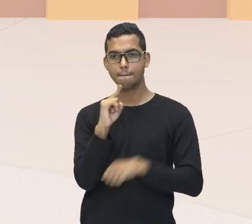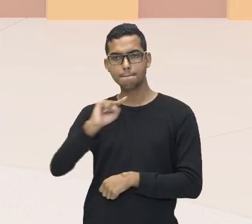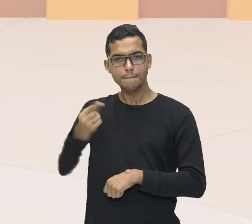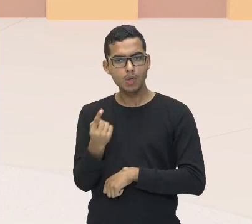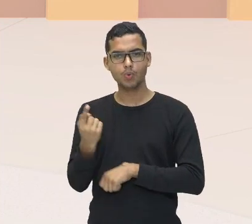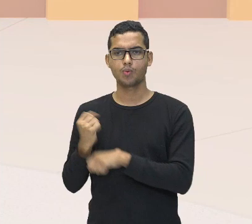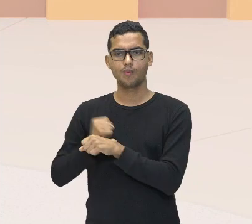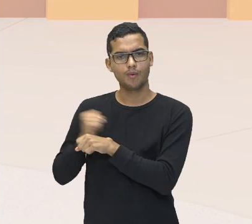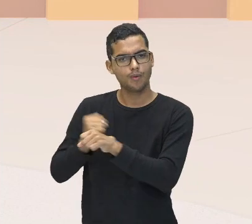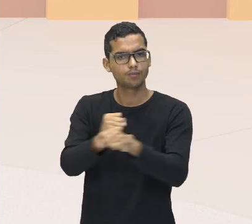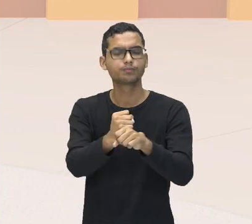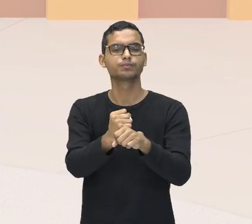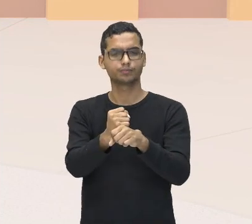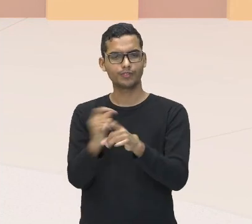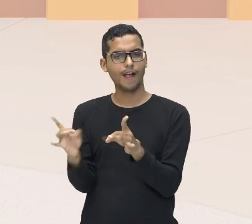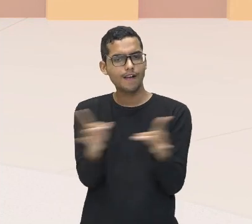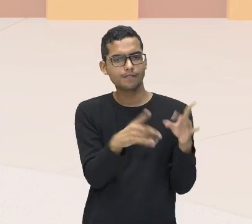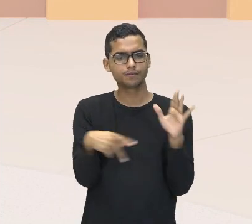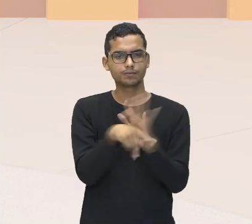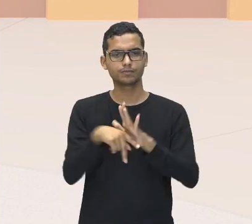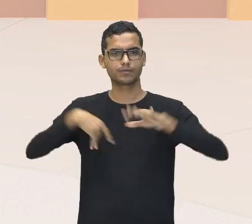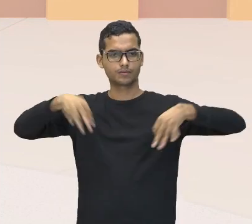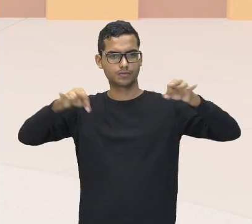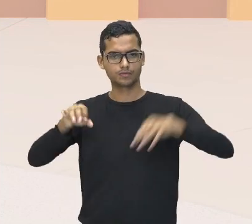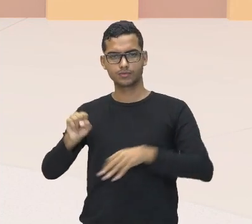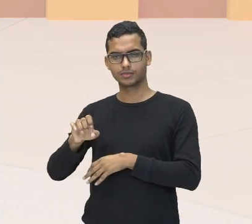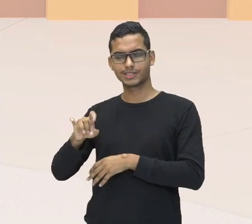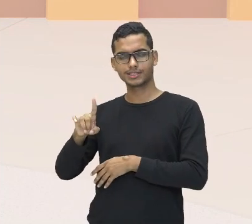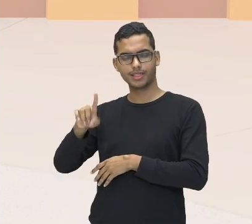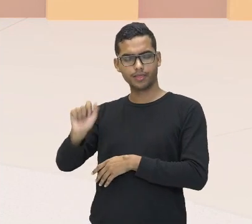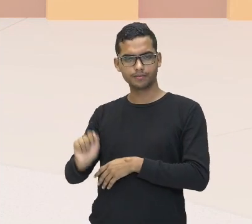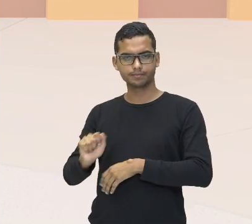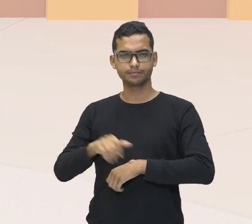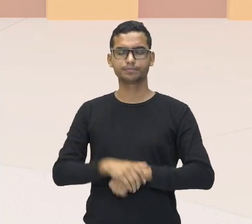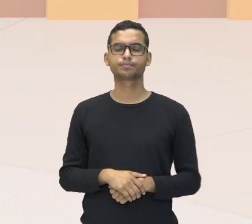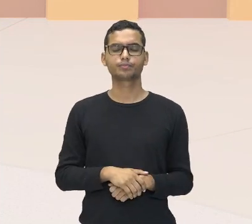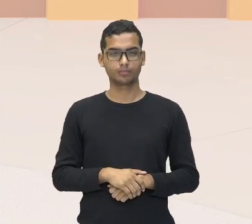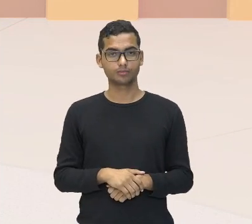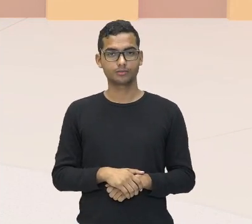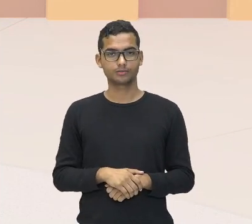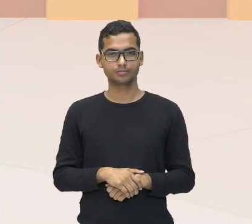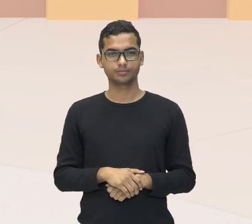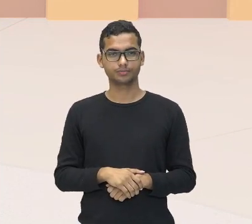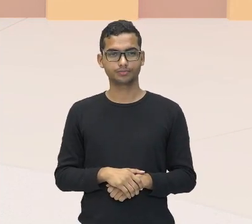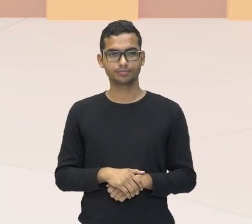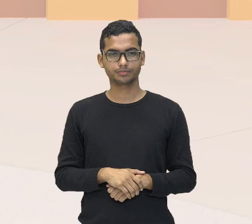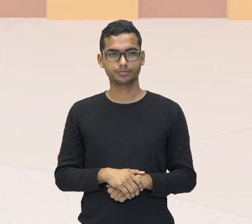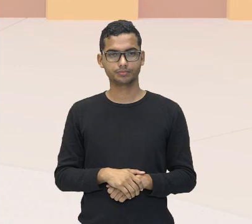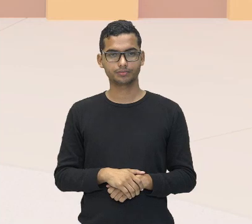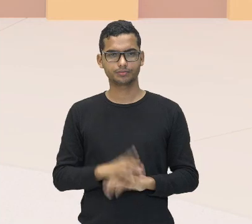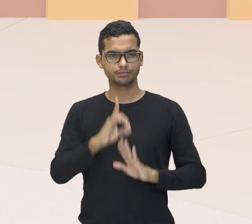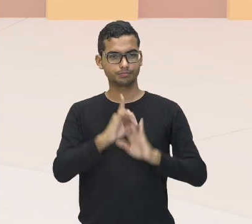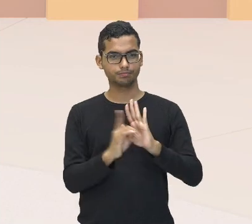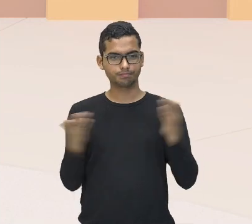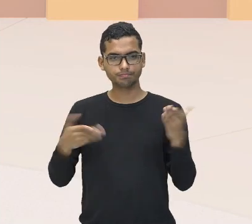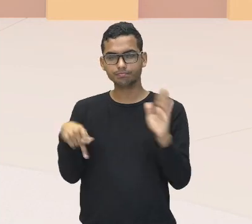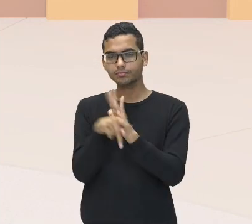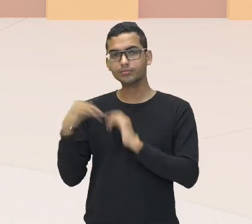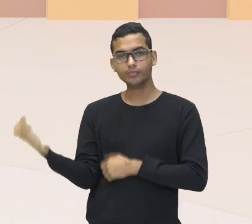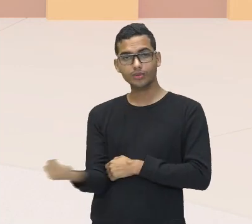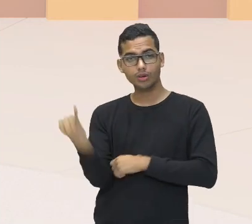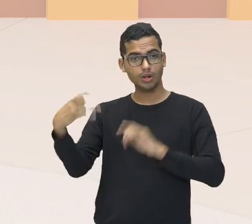história aí da Rota da Seda, né? Nas últimas décadas, a importância do